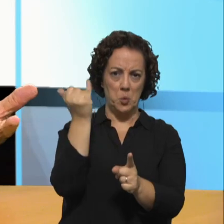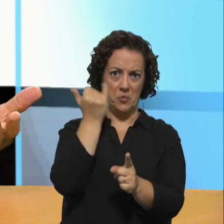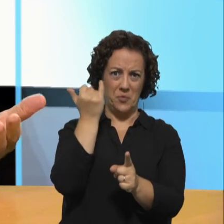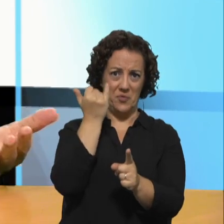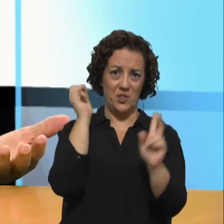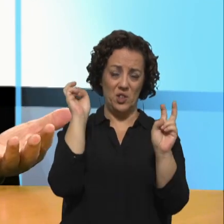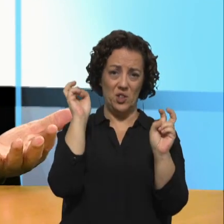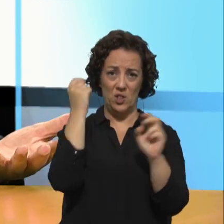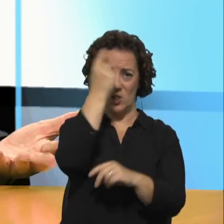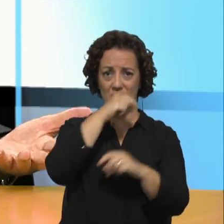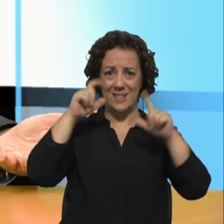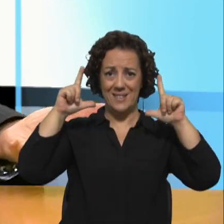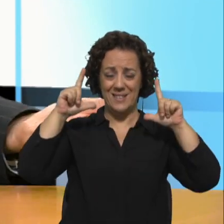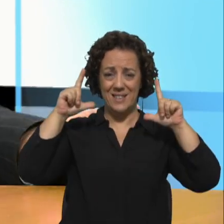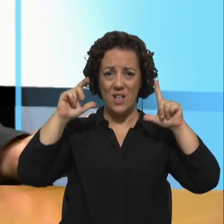a fazerem